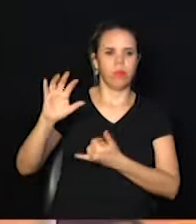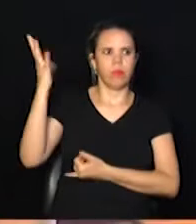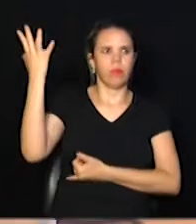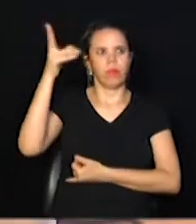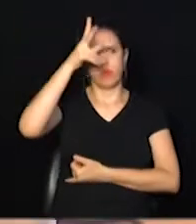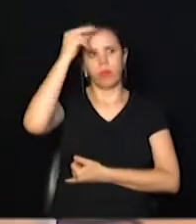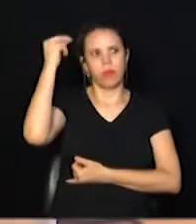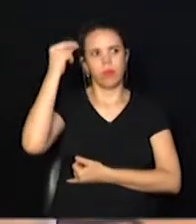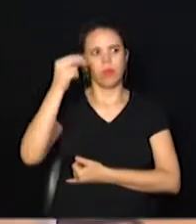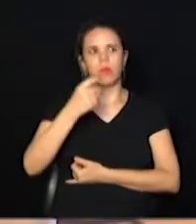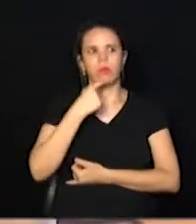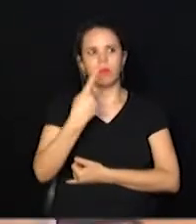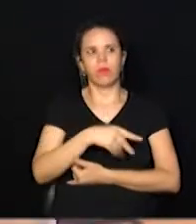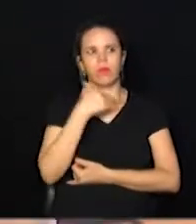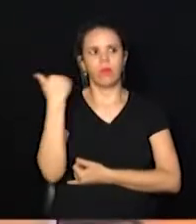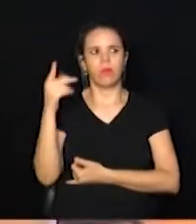telefone,